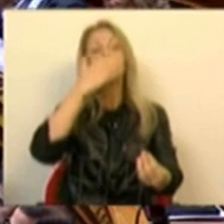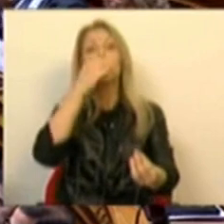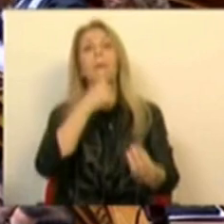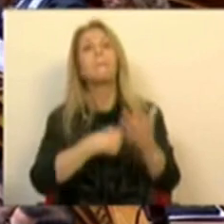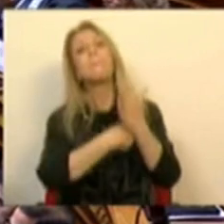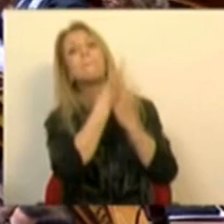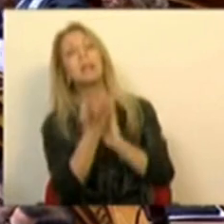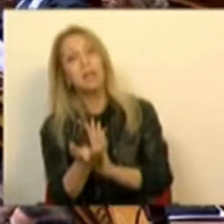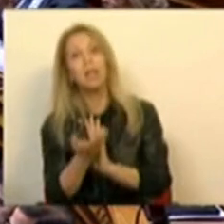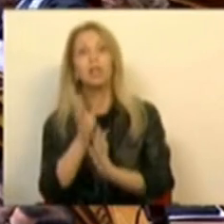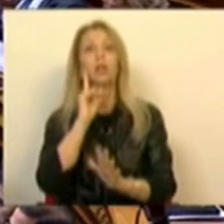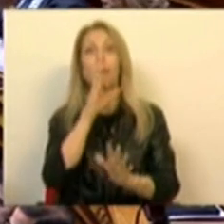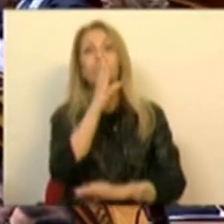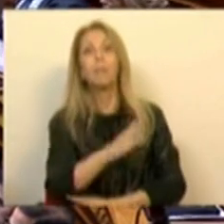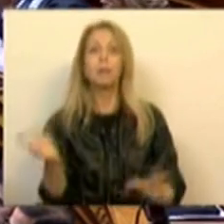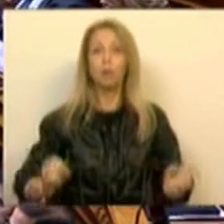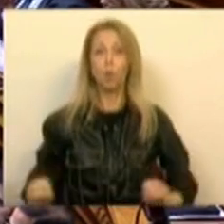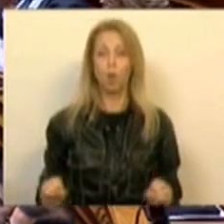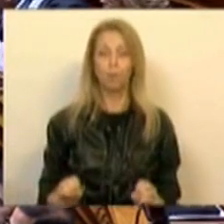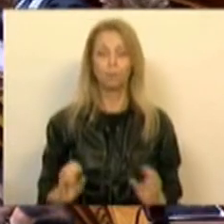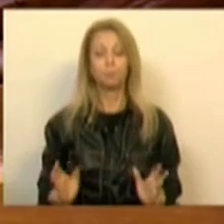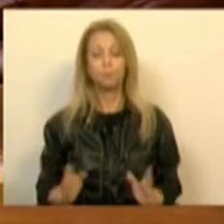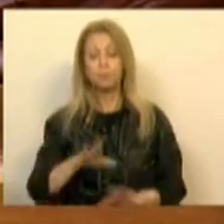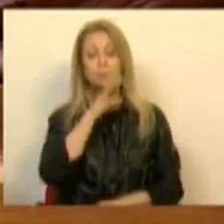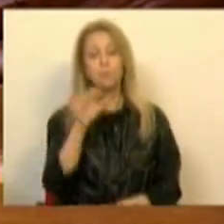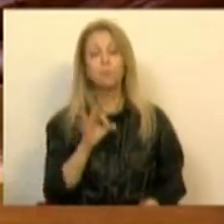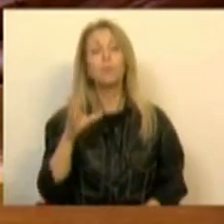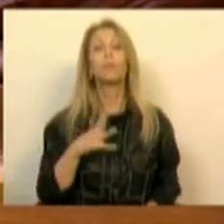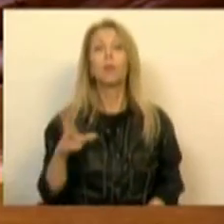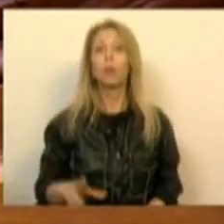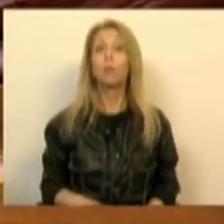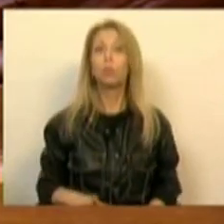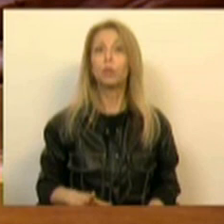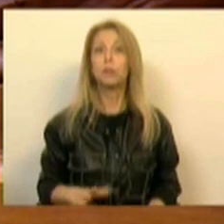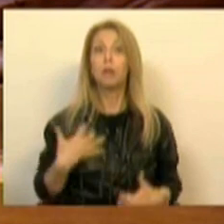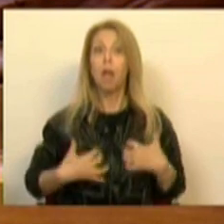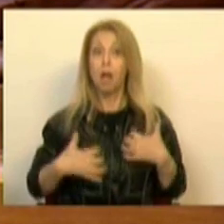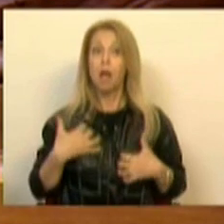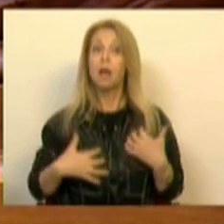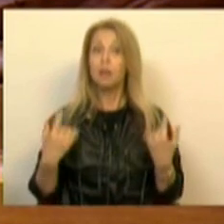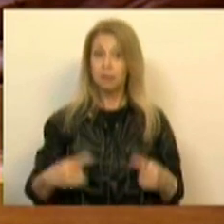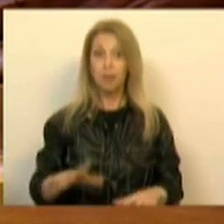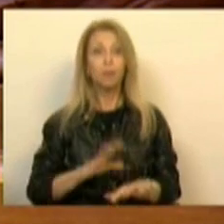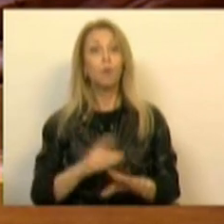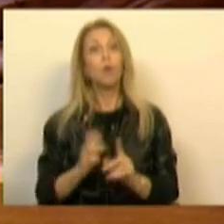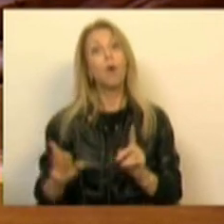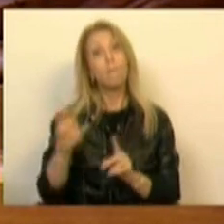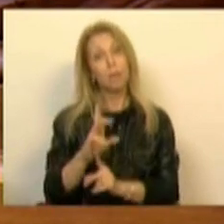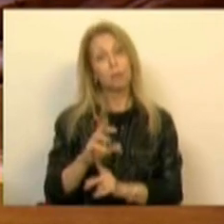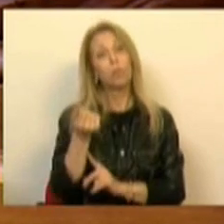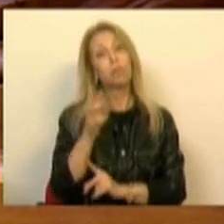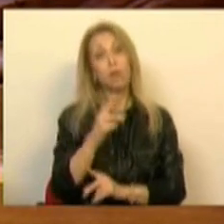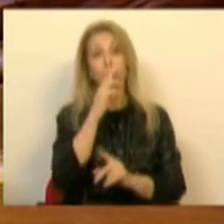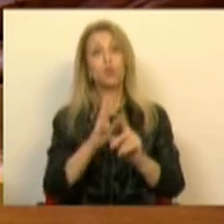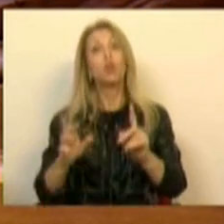adotadas. As famílias portuguesas estão apoquentadas com o aumento da taxa de juros do crédito